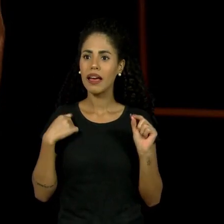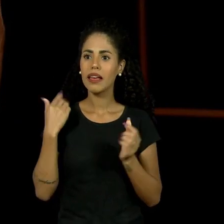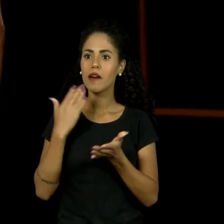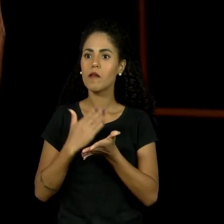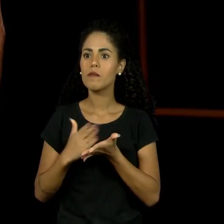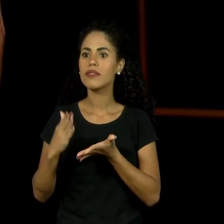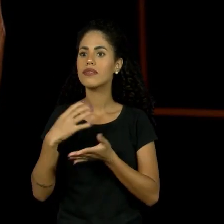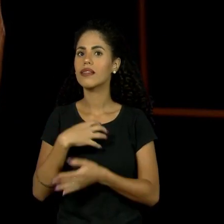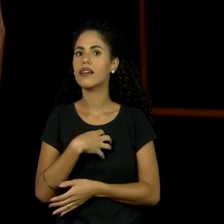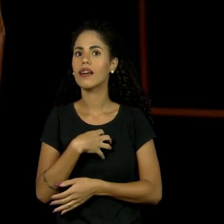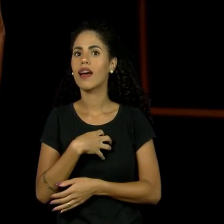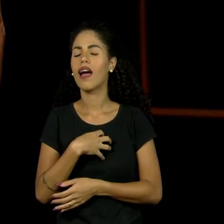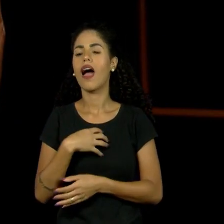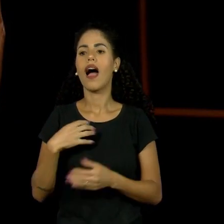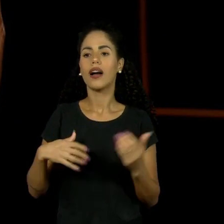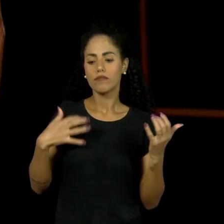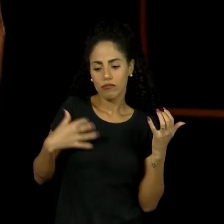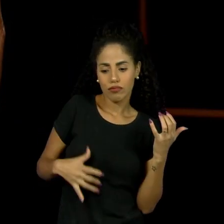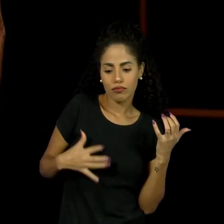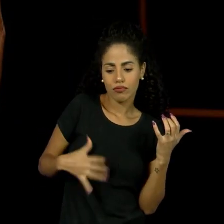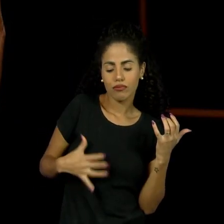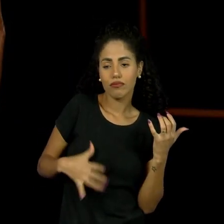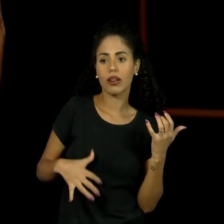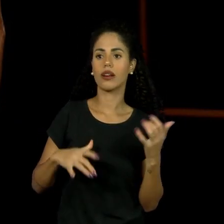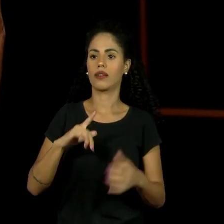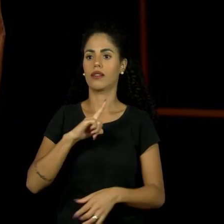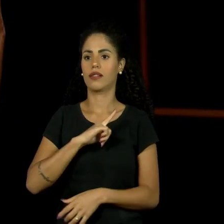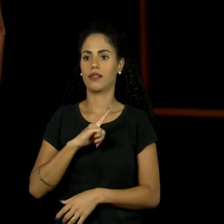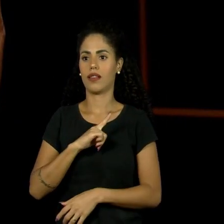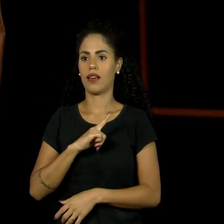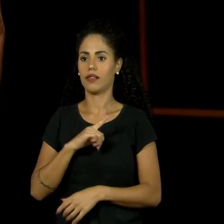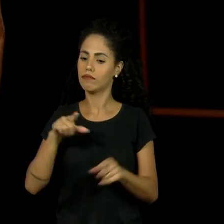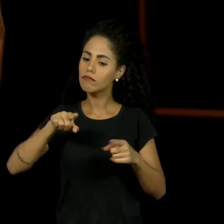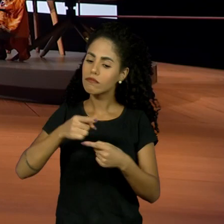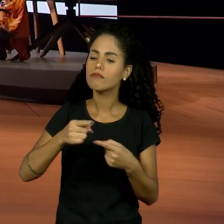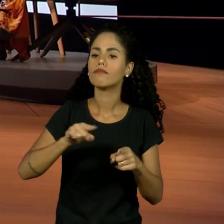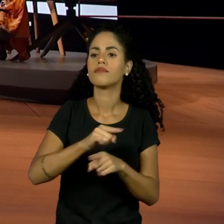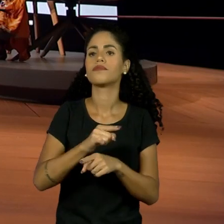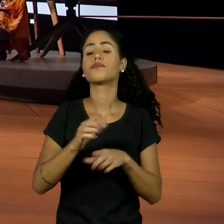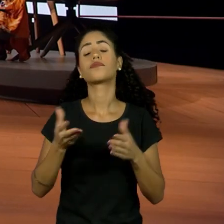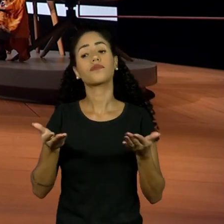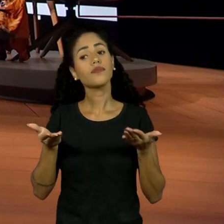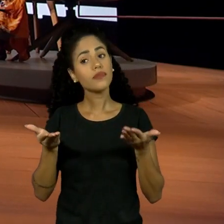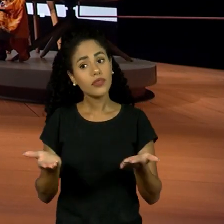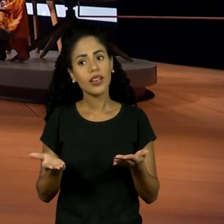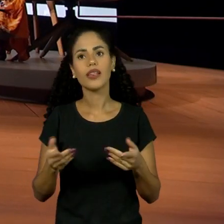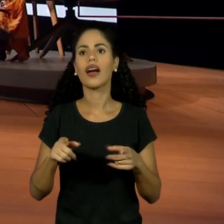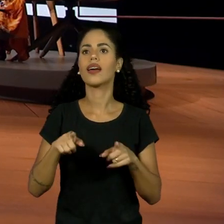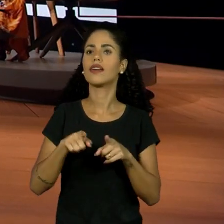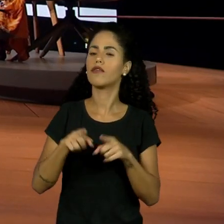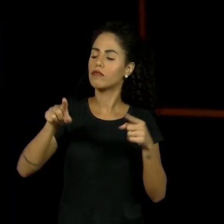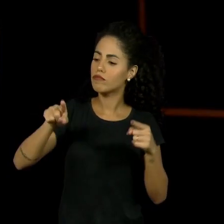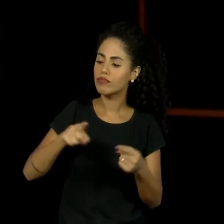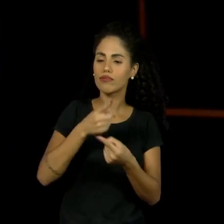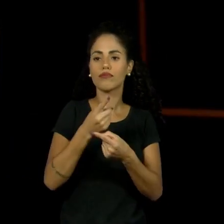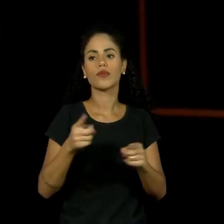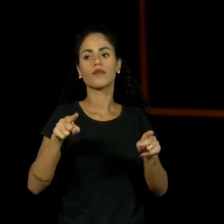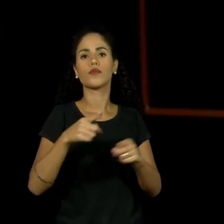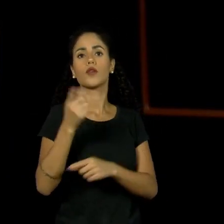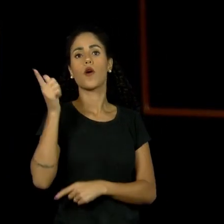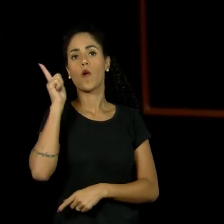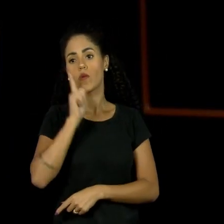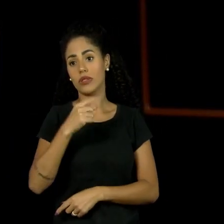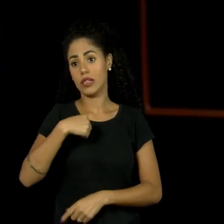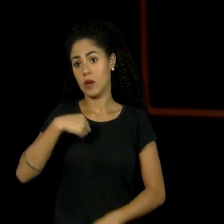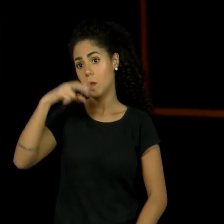imitar esses instrumentos, esses sons, né? E foi quando a voz foi entrando no trabalho. E eu